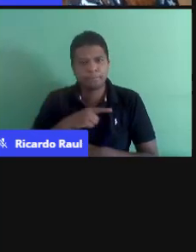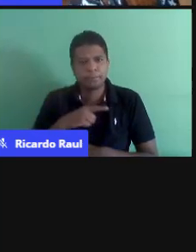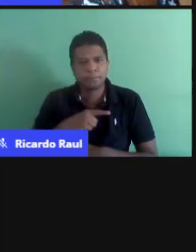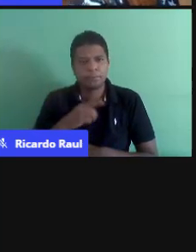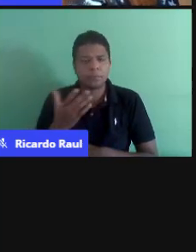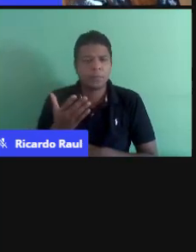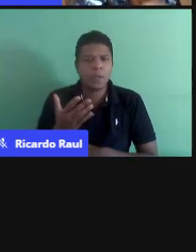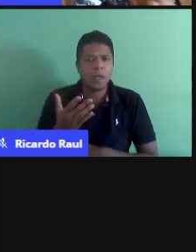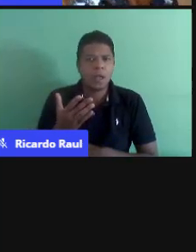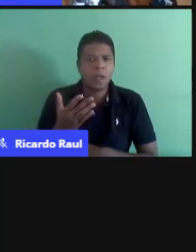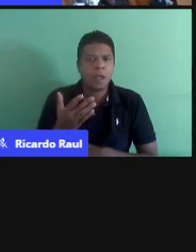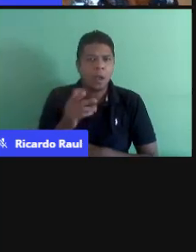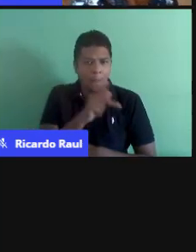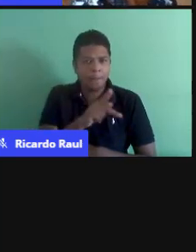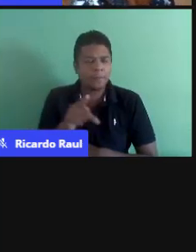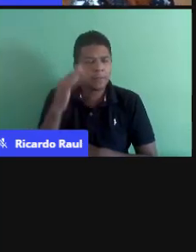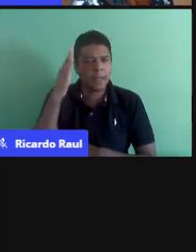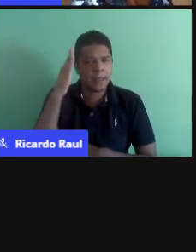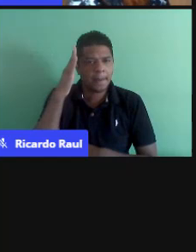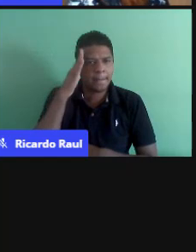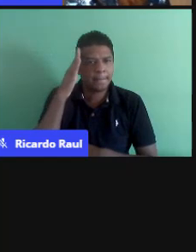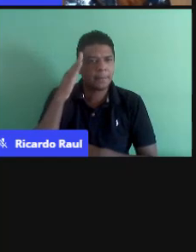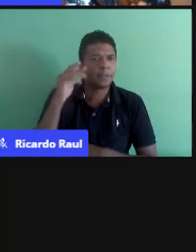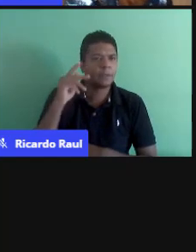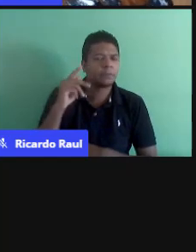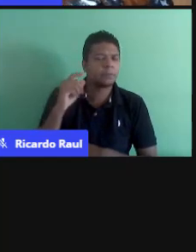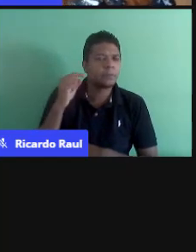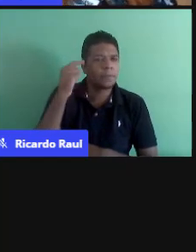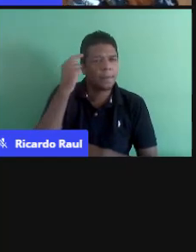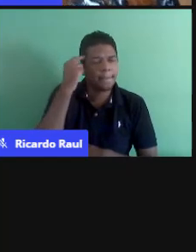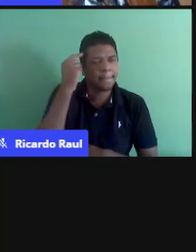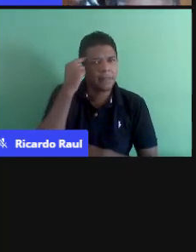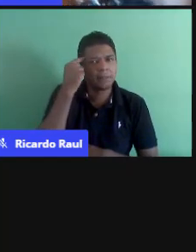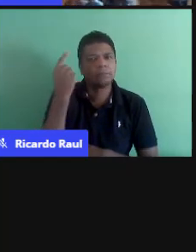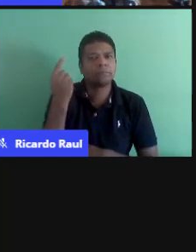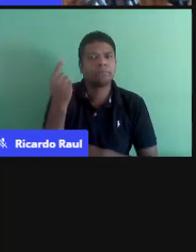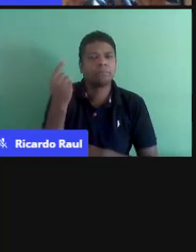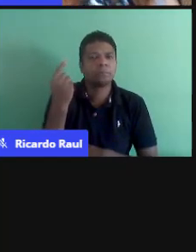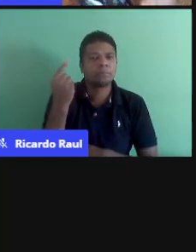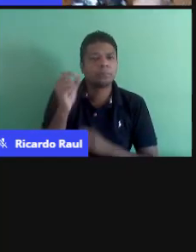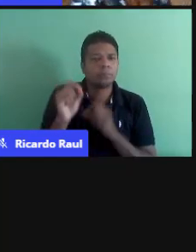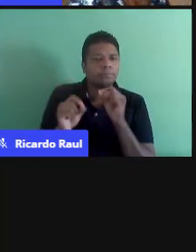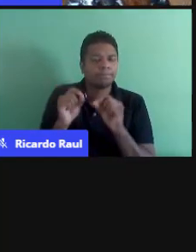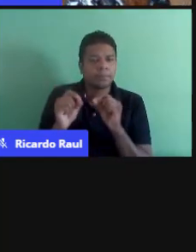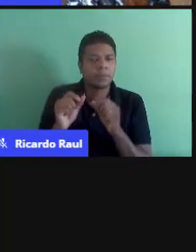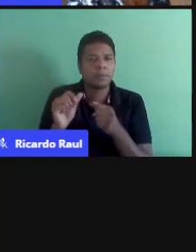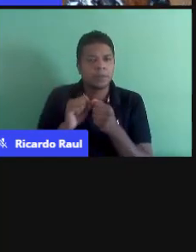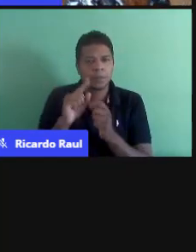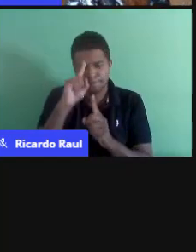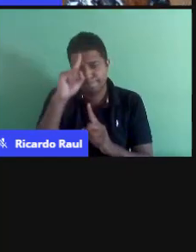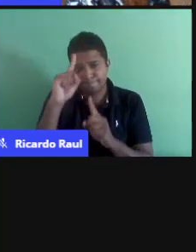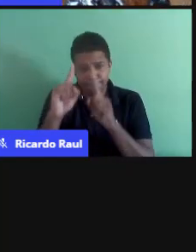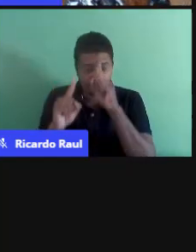o professor ele precisa pensar nessas condições que ele deverá criar